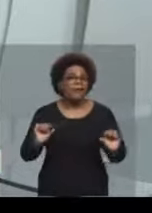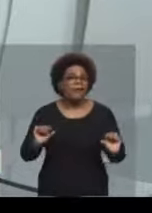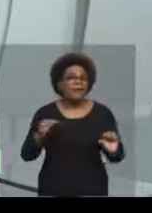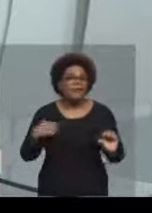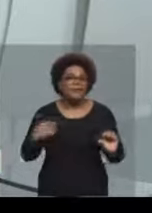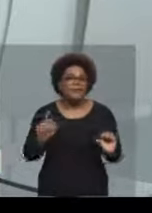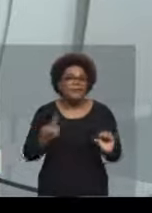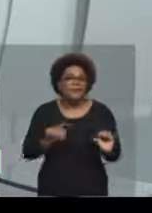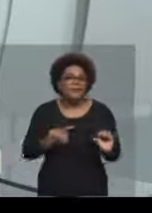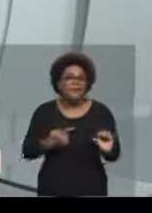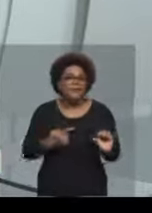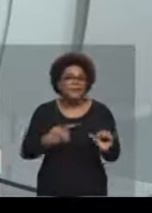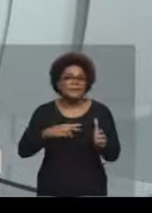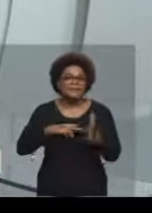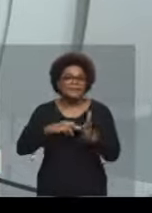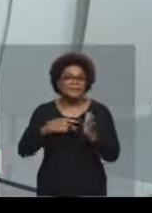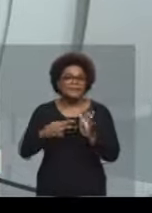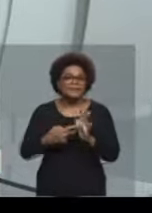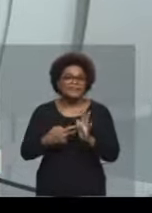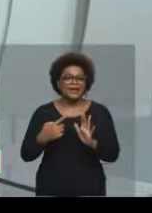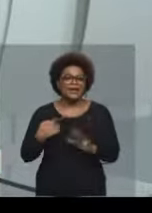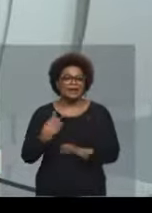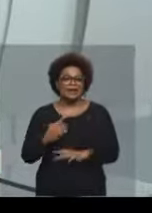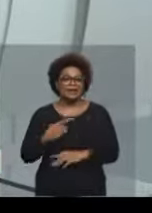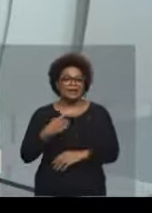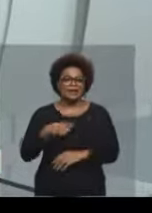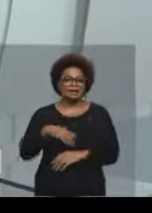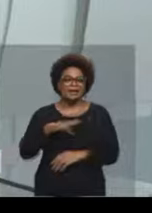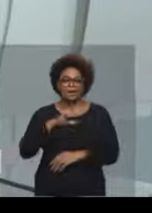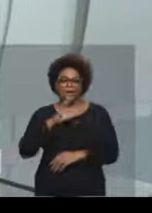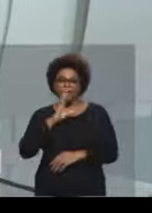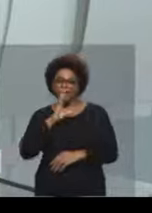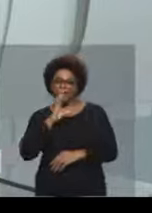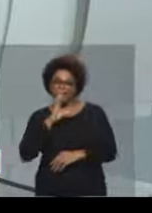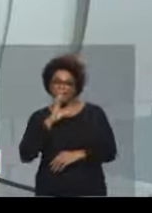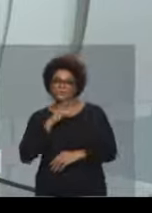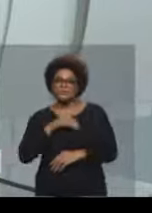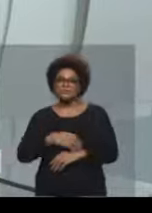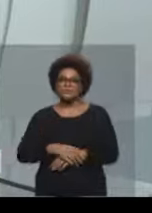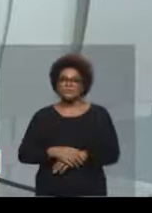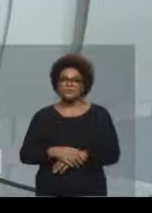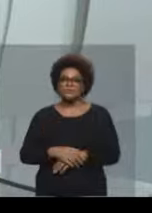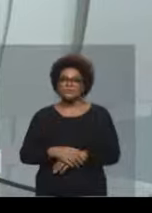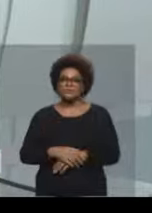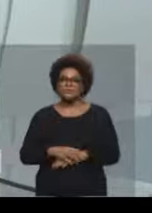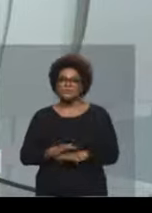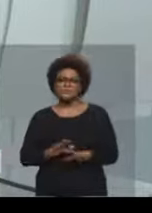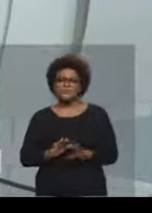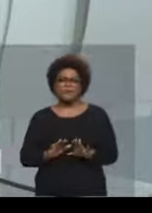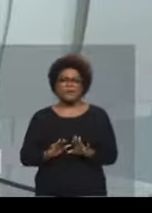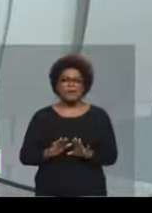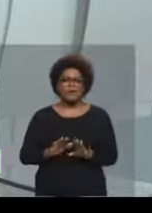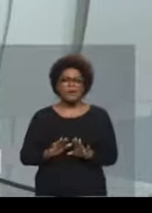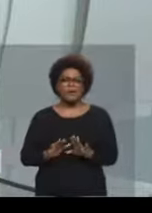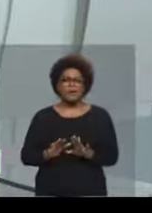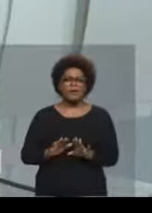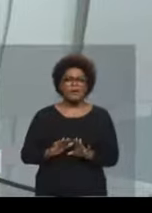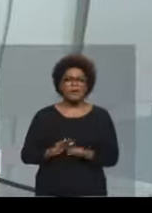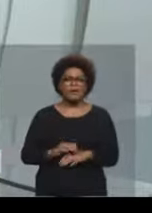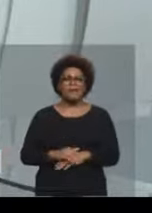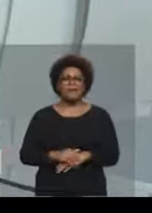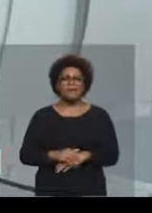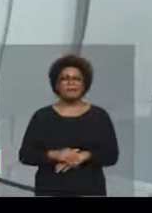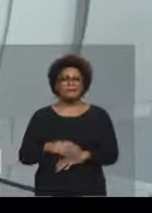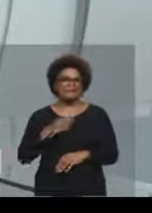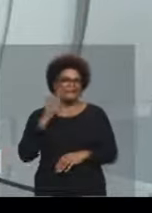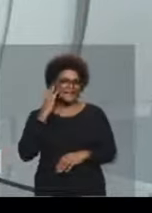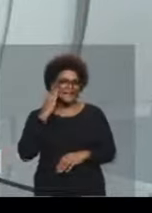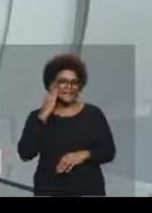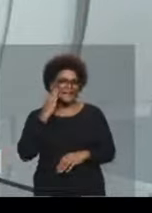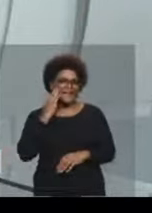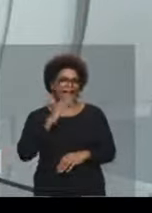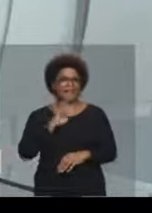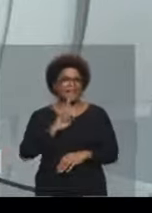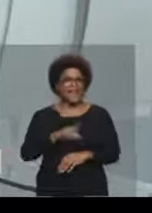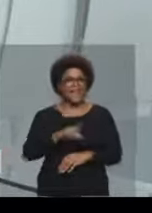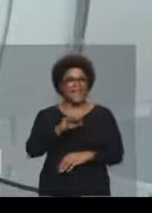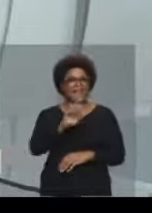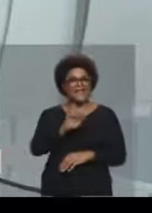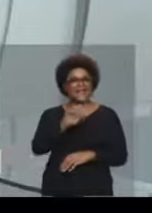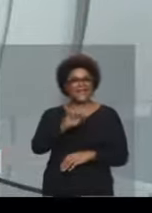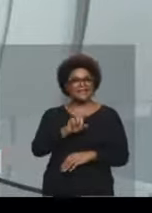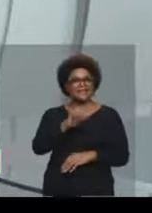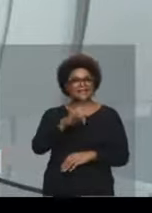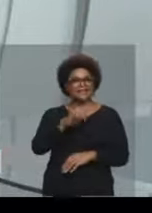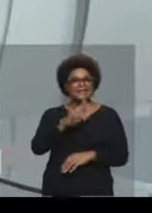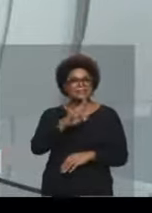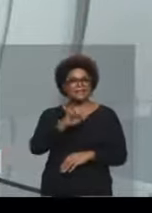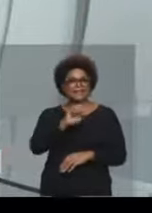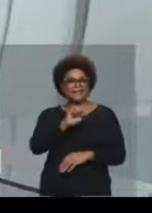é calado, desconfiado, né? Então, são expressões idiomáticas. Em inglês também